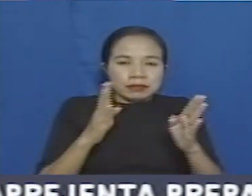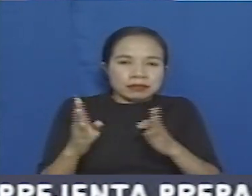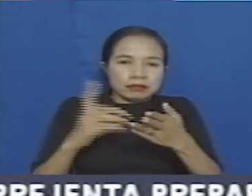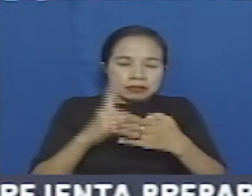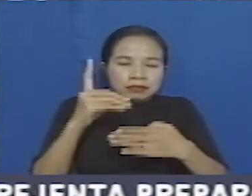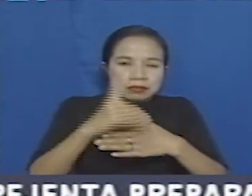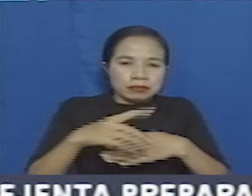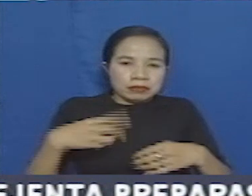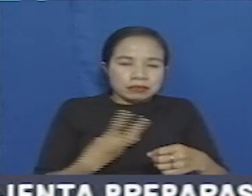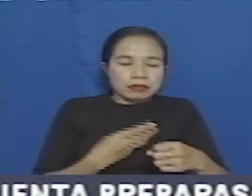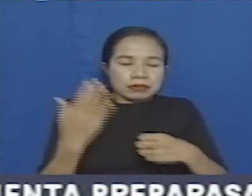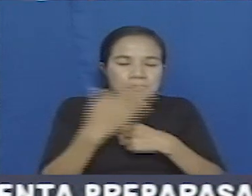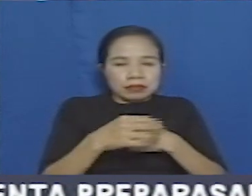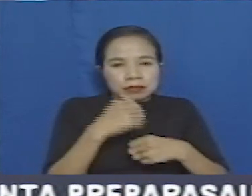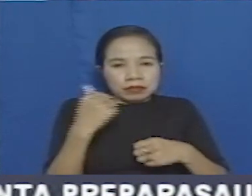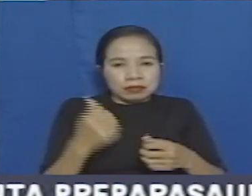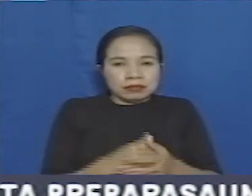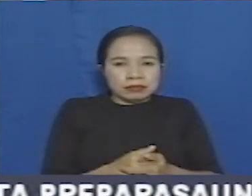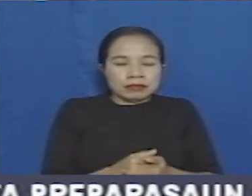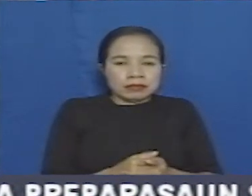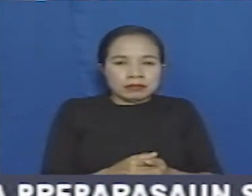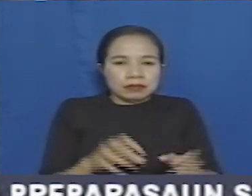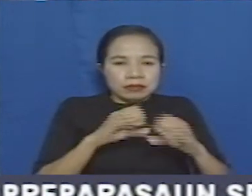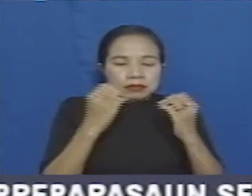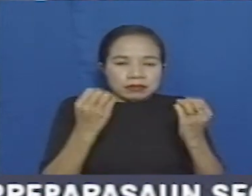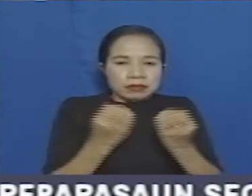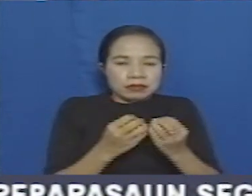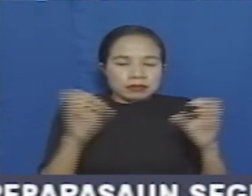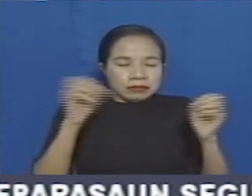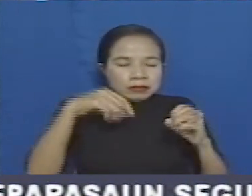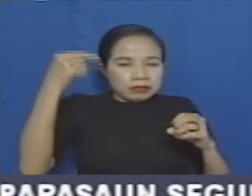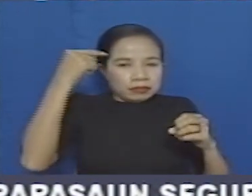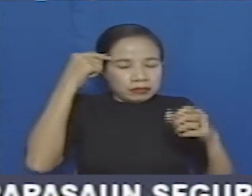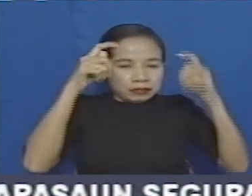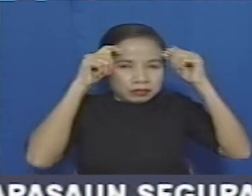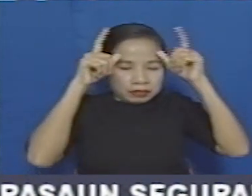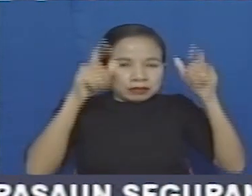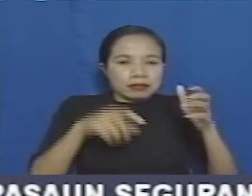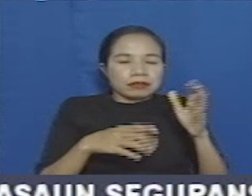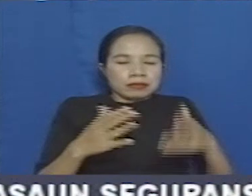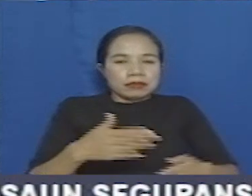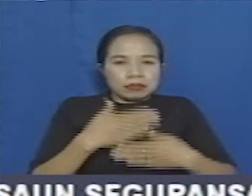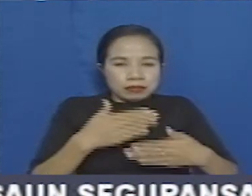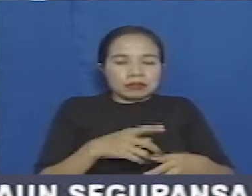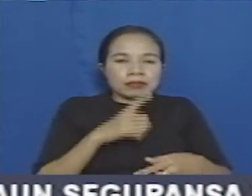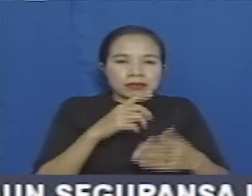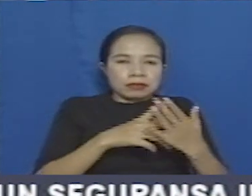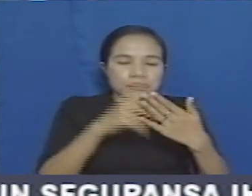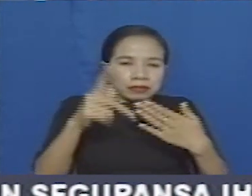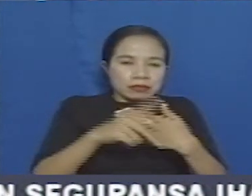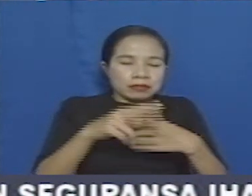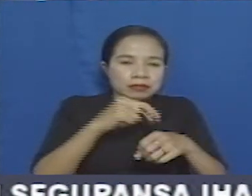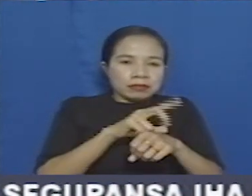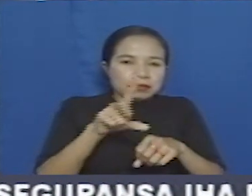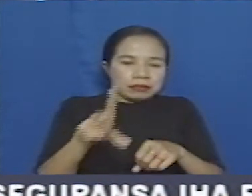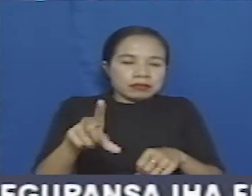itani rain. E a Sorin Saluk, Fórum Organização Não Governamental Timor-Leste aprecia plano no Programa Nacional